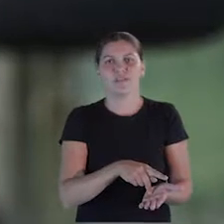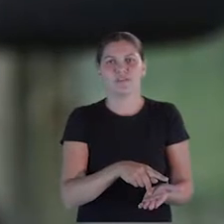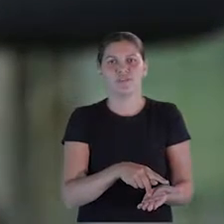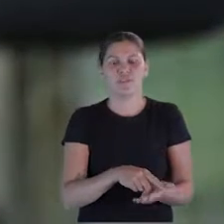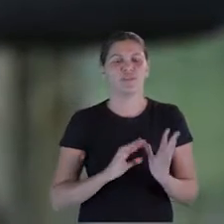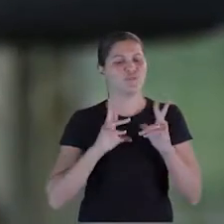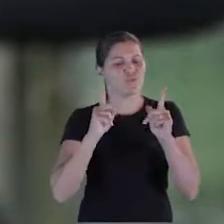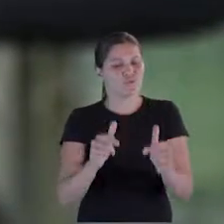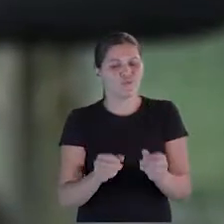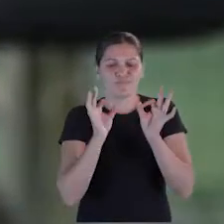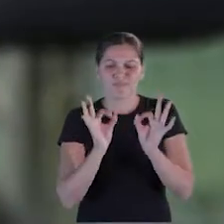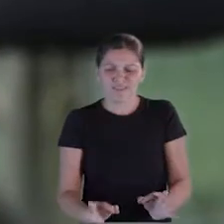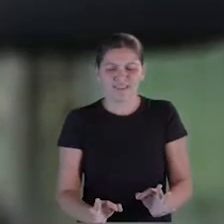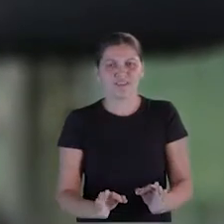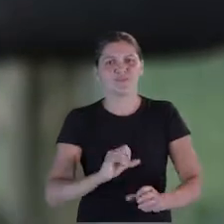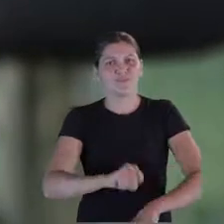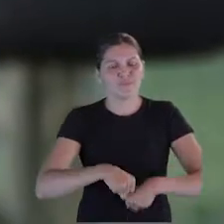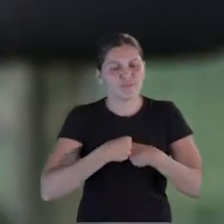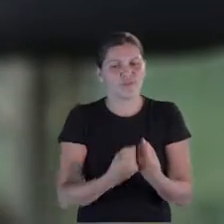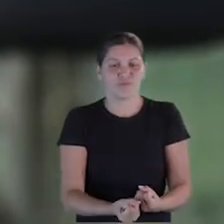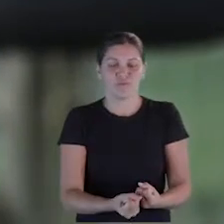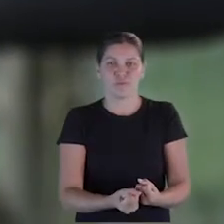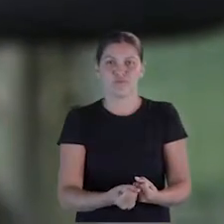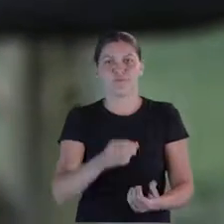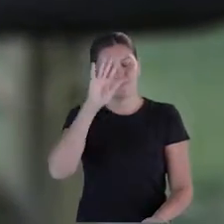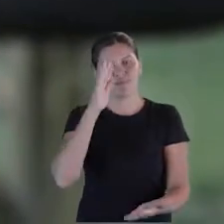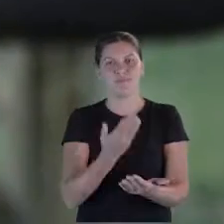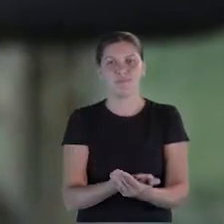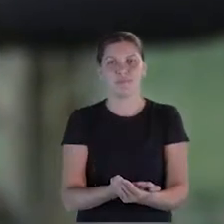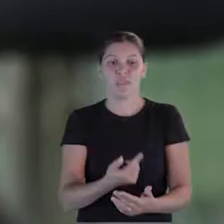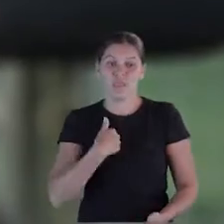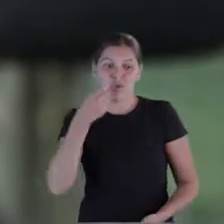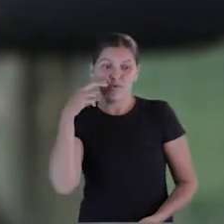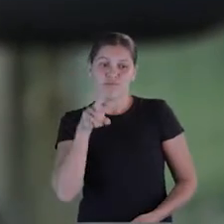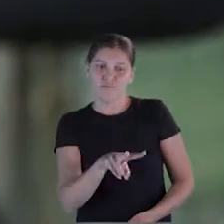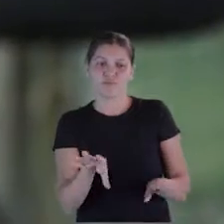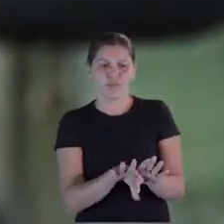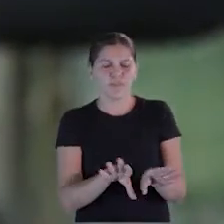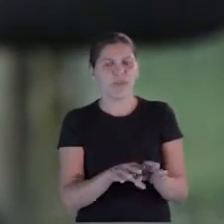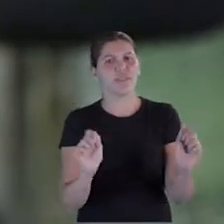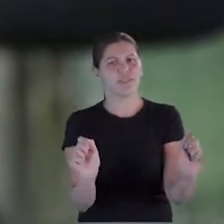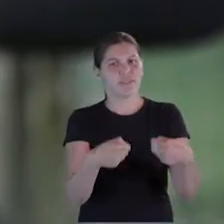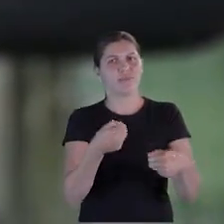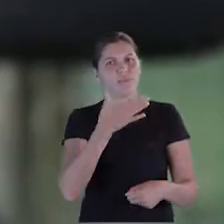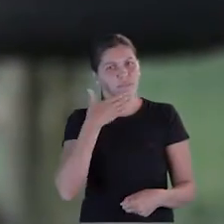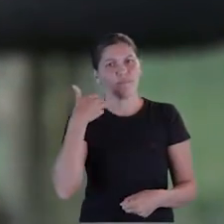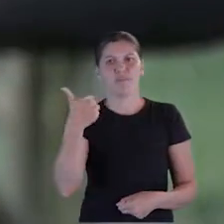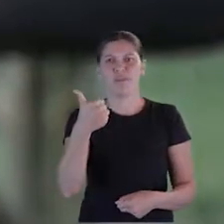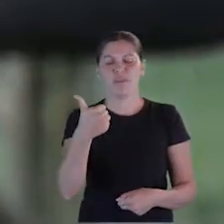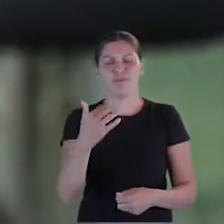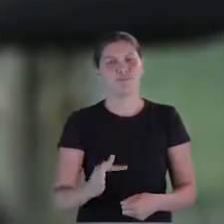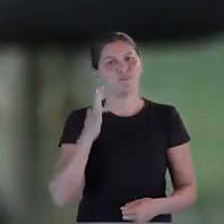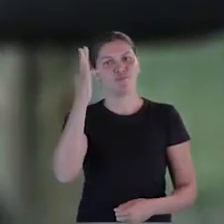com muita honestidade, dedicação e determinação. E eu vejo que ele pode fazer e quer